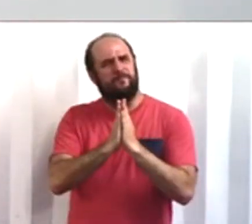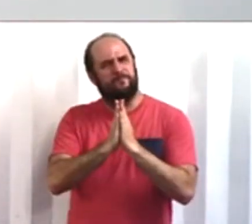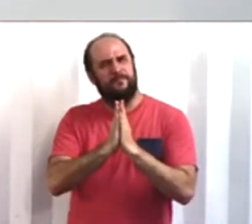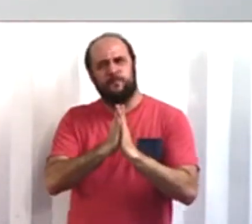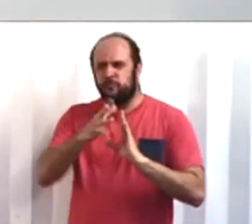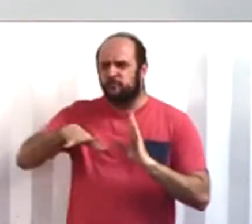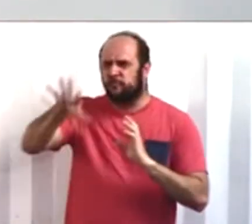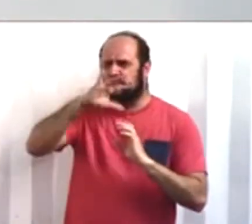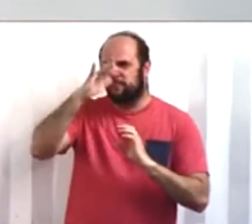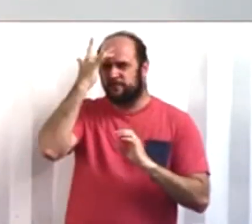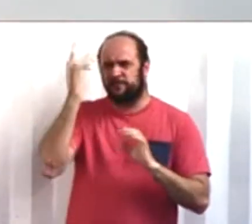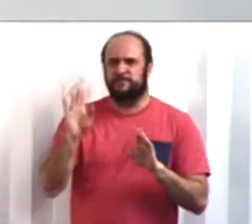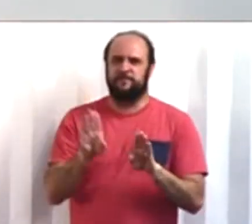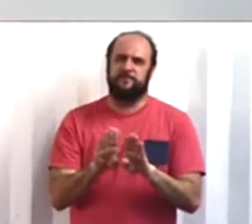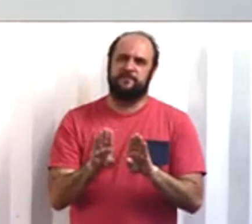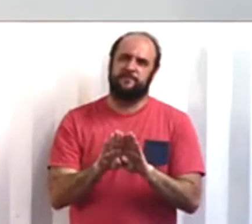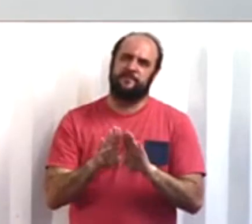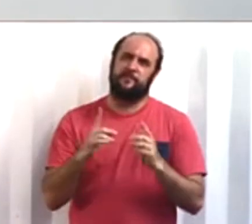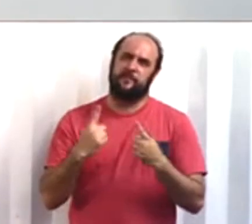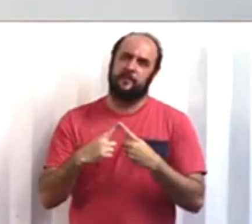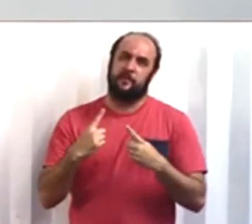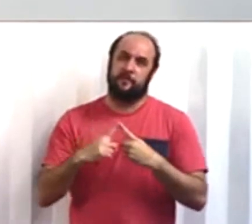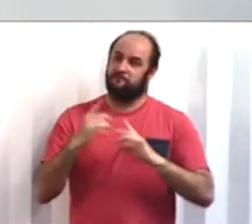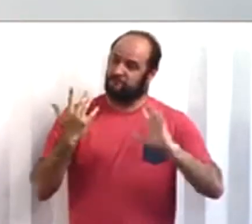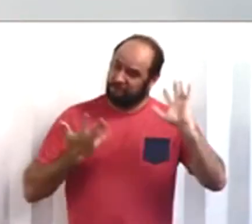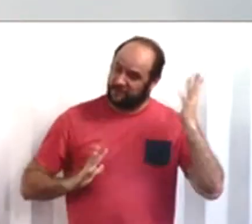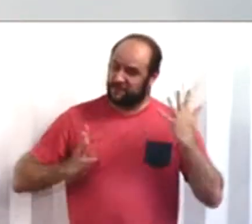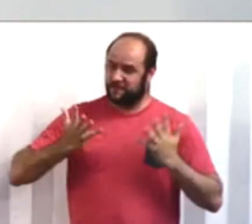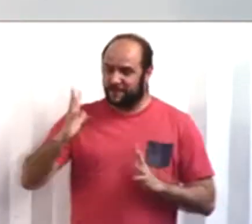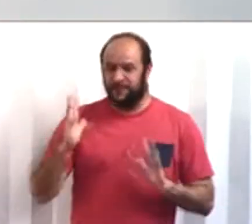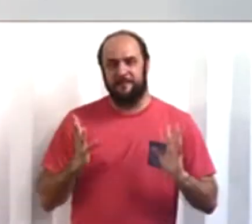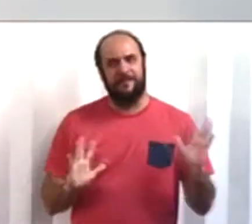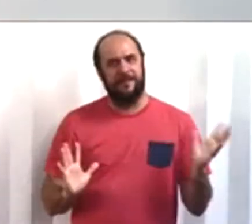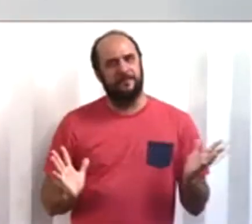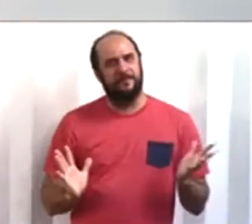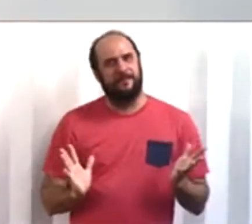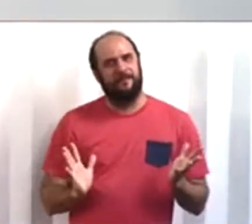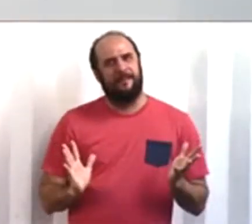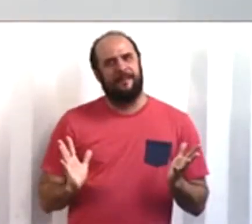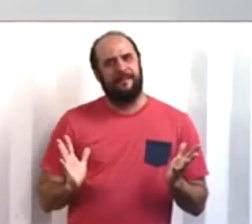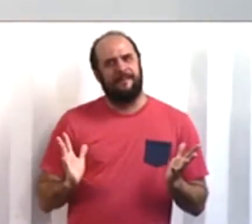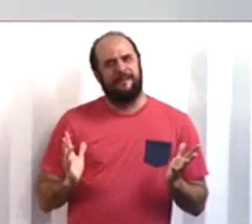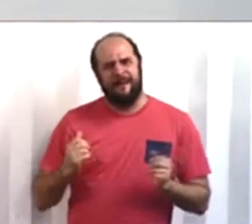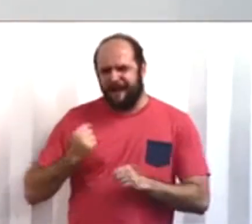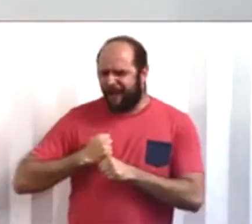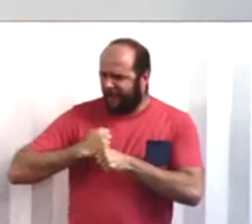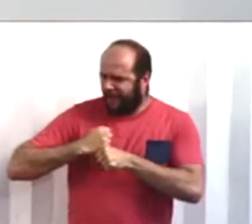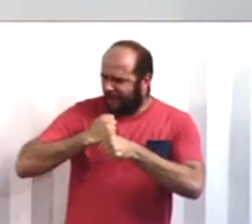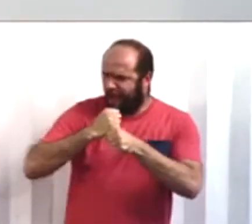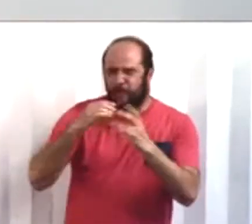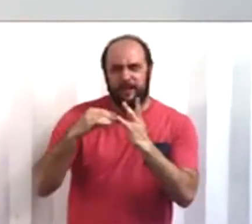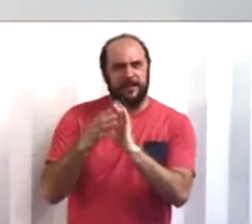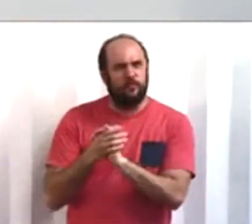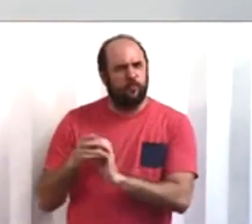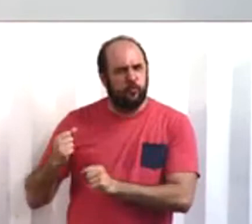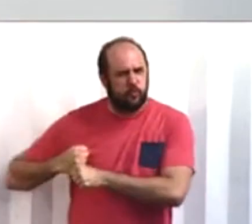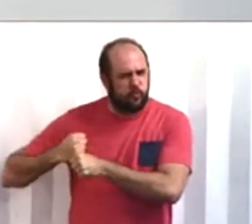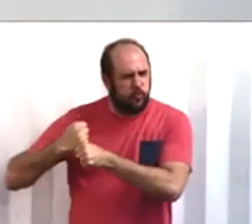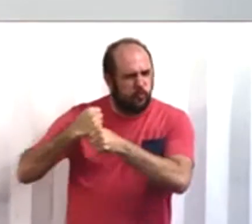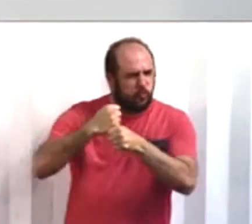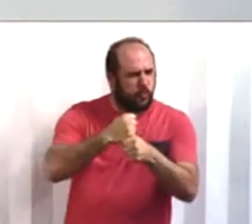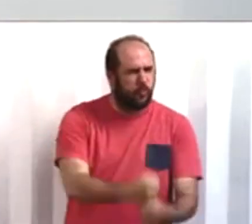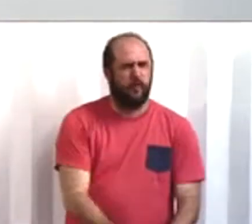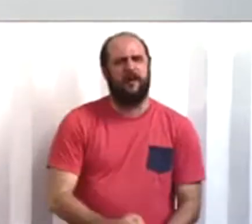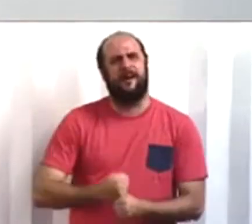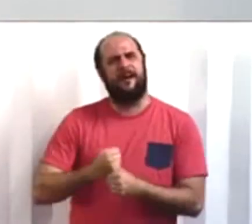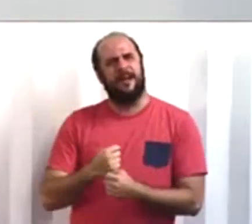todos nós, porque quando alguém comemora um tempo tão expressivo de